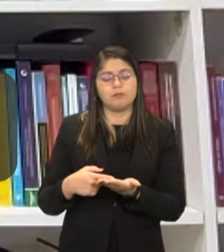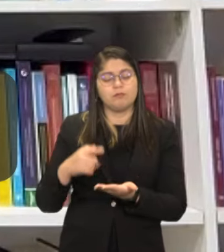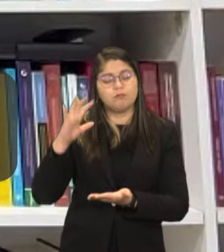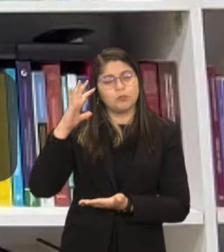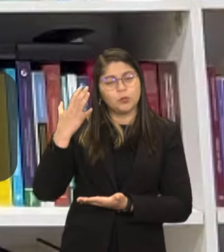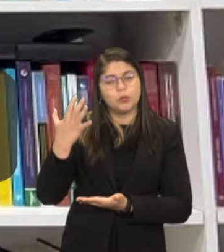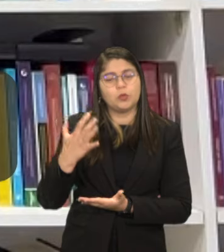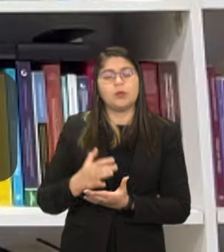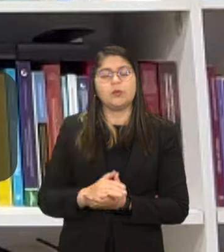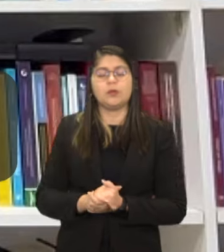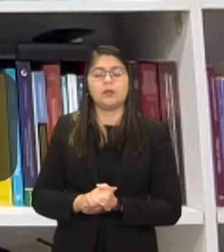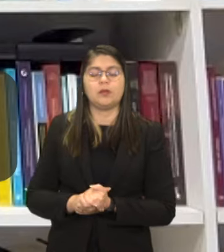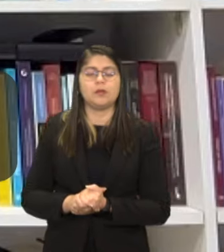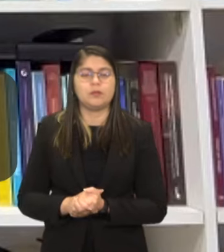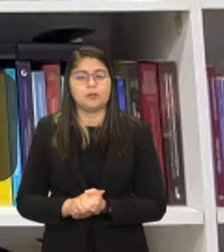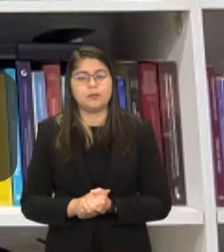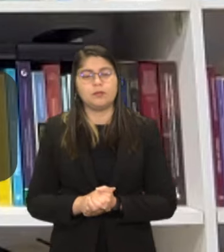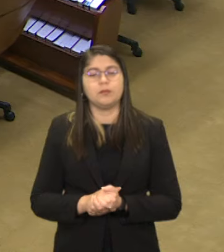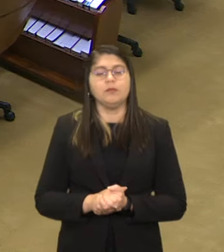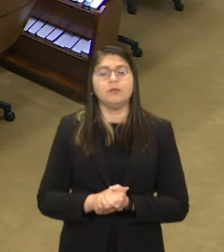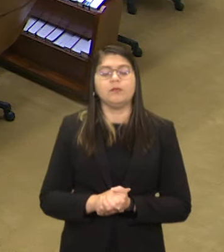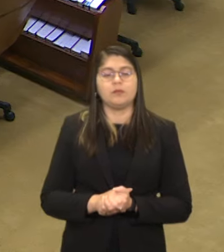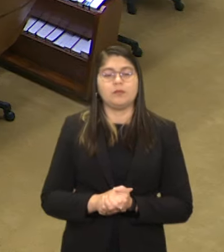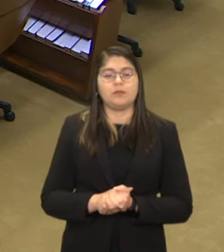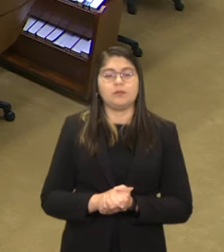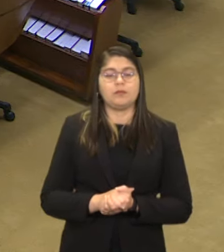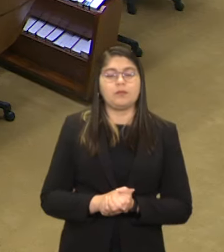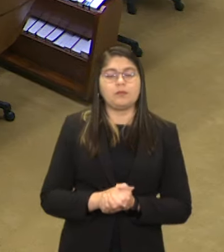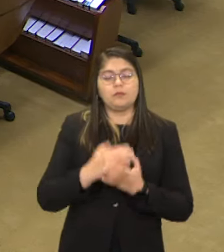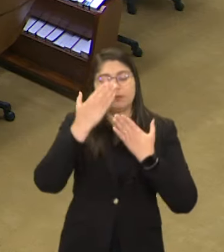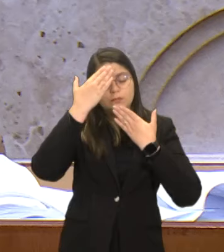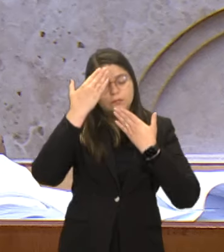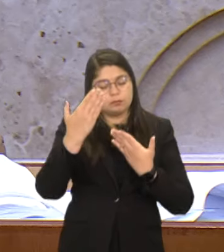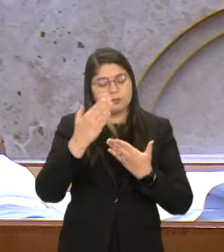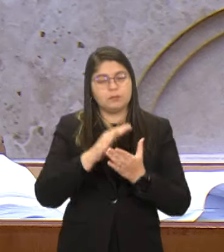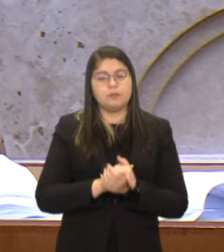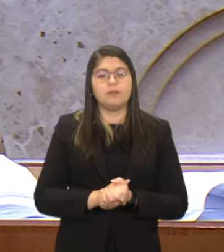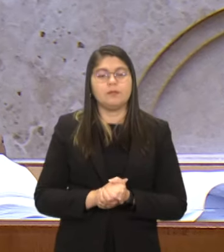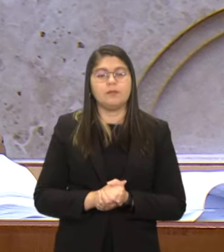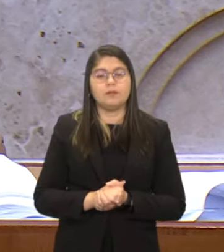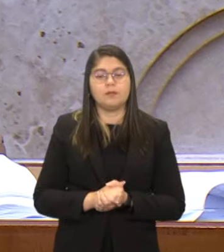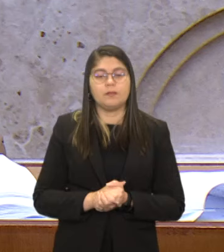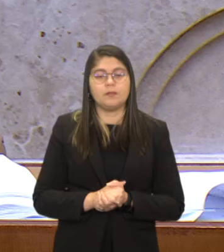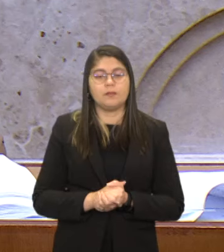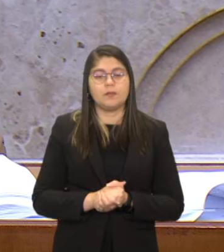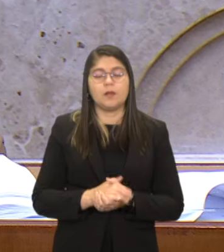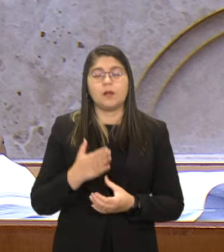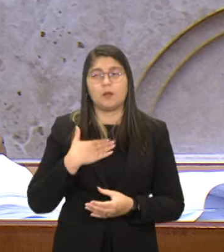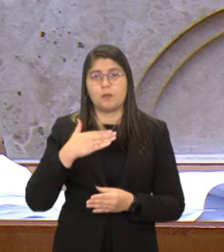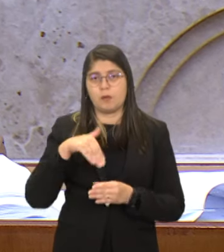traz à homologação. Muito obrigado, ministro Luiz Fux. Como digo no voto,